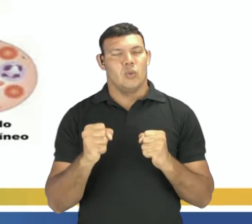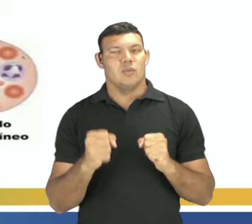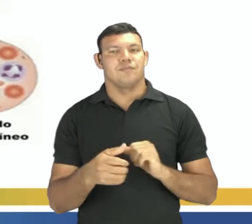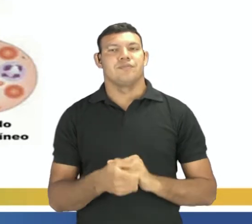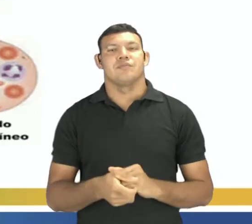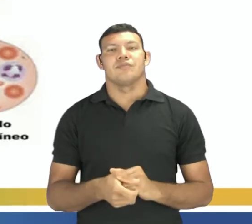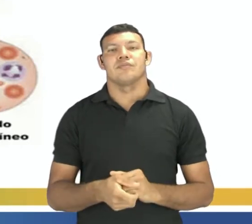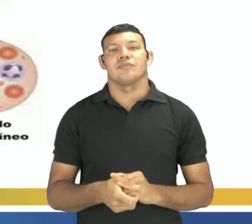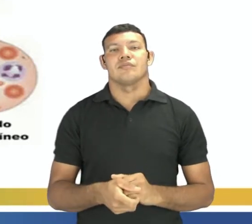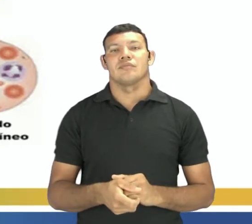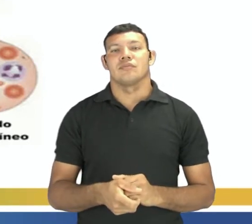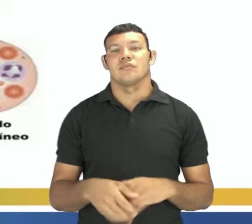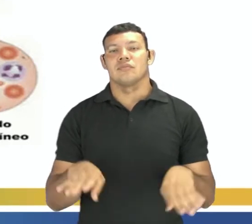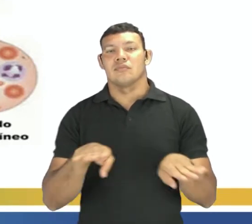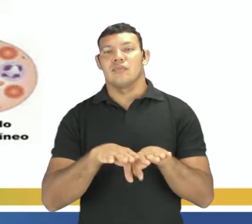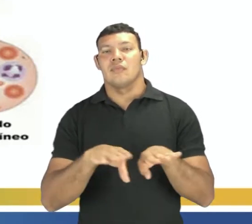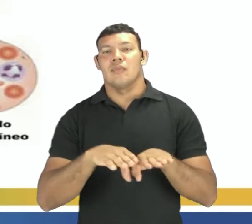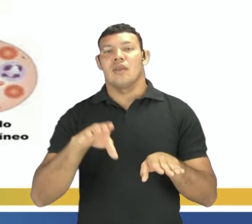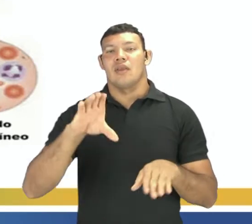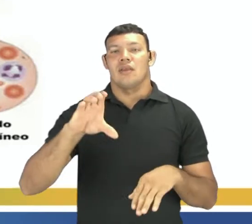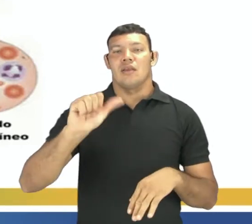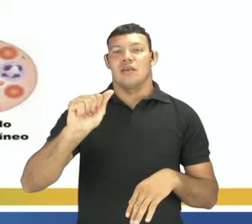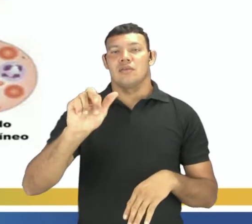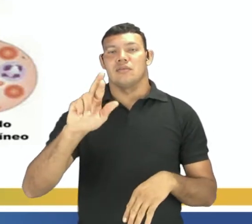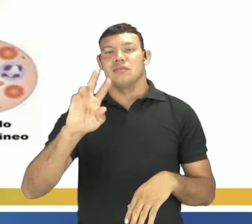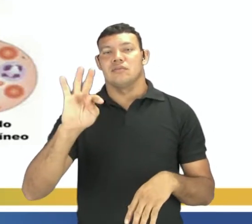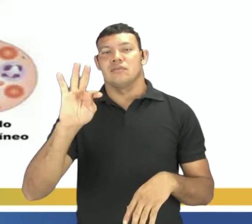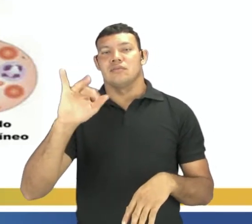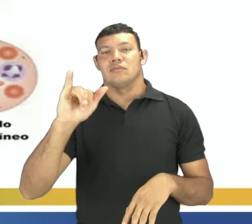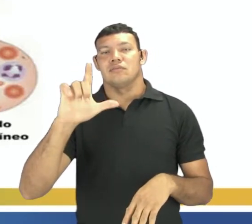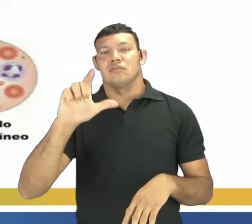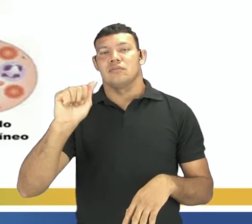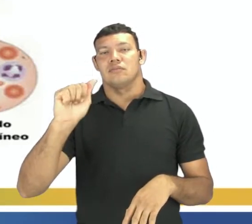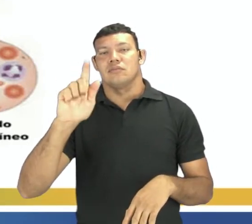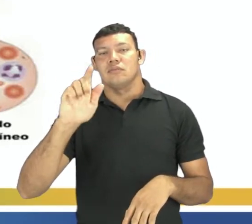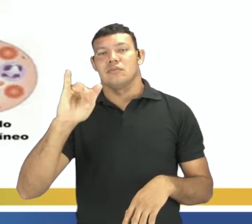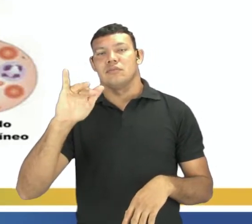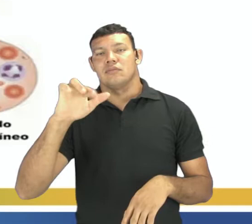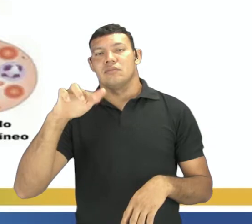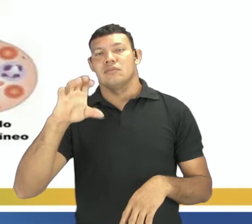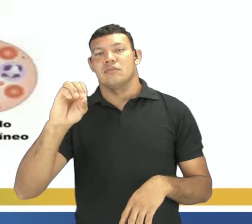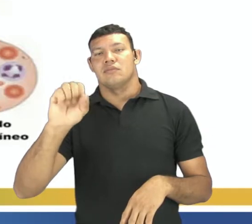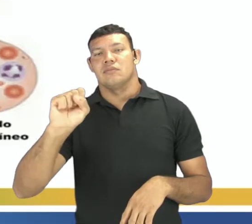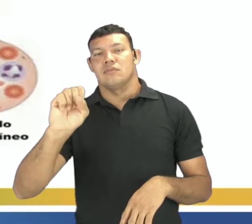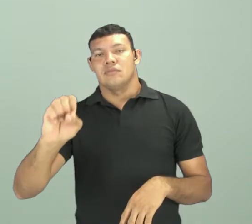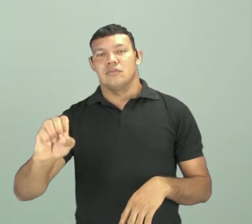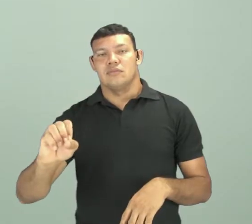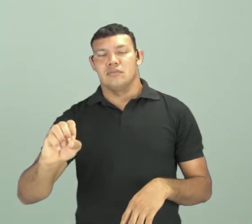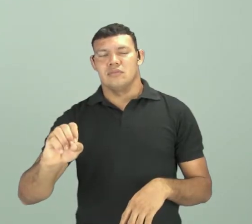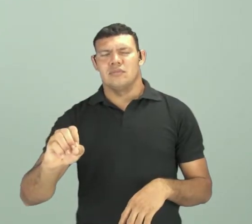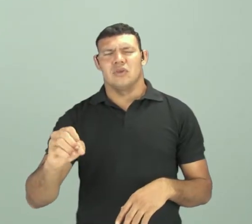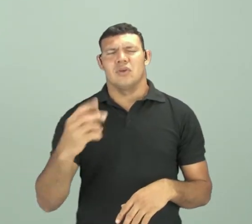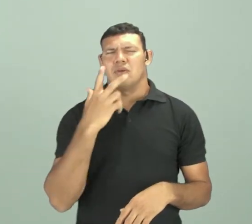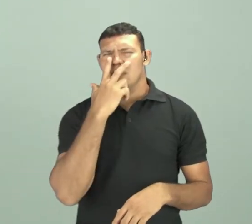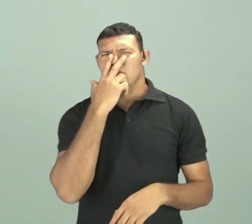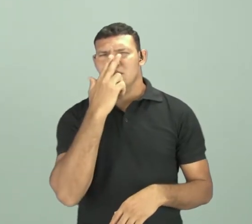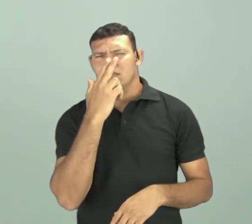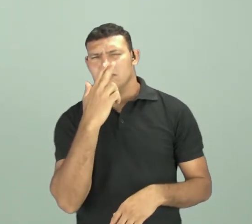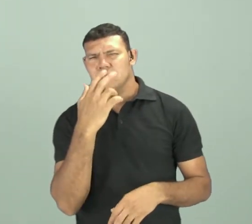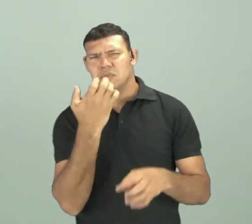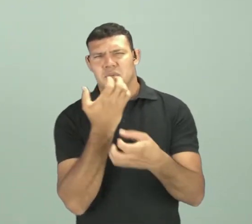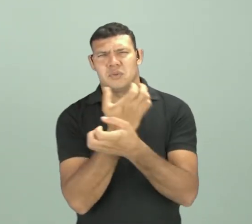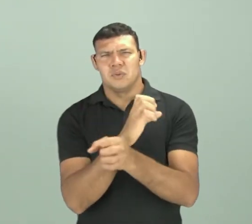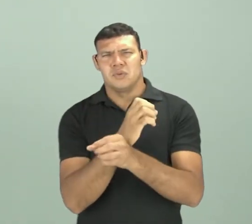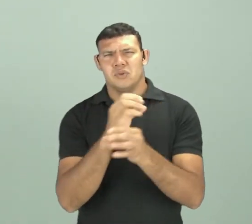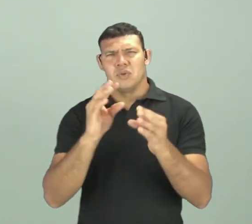o tecido cartilaginoso, que é um tecido, um osso não muito duro,